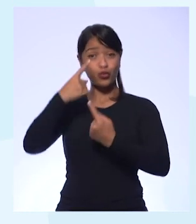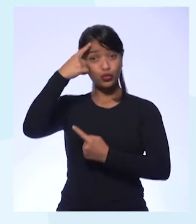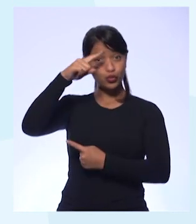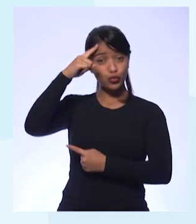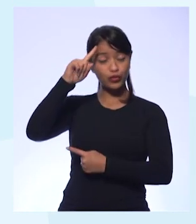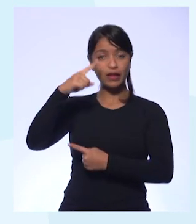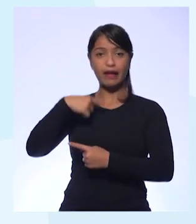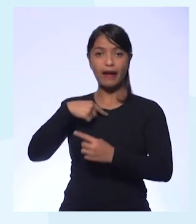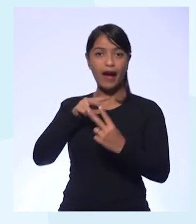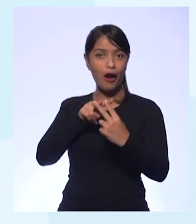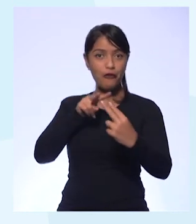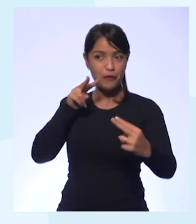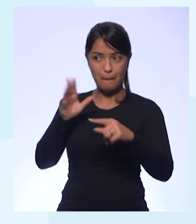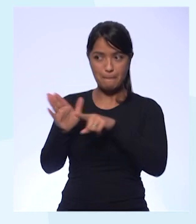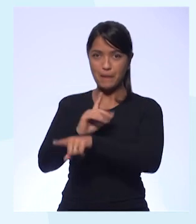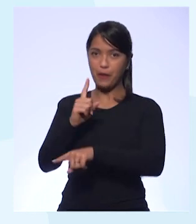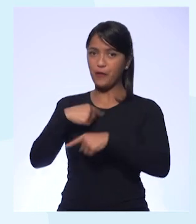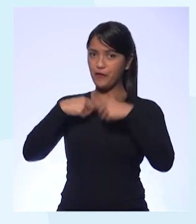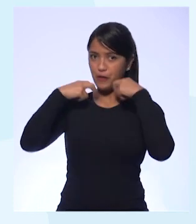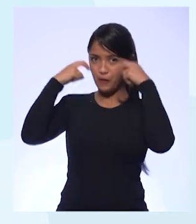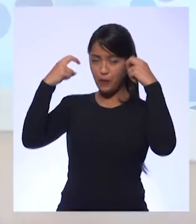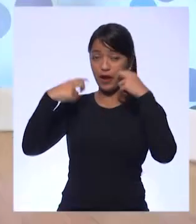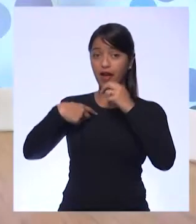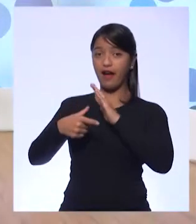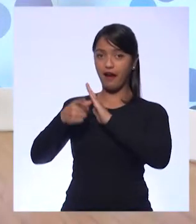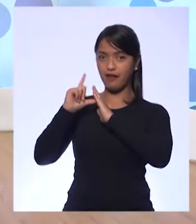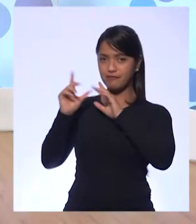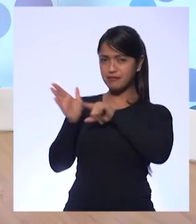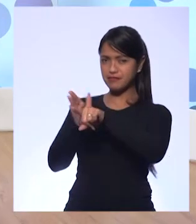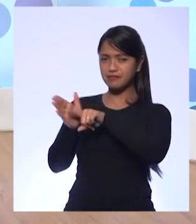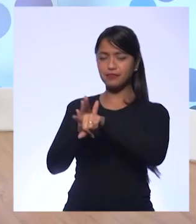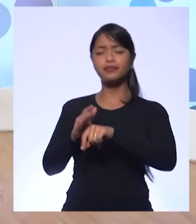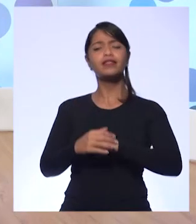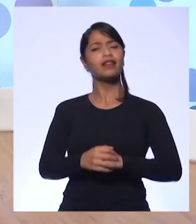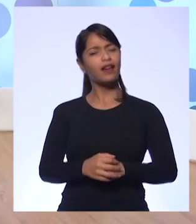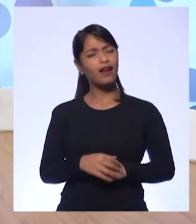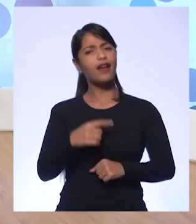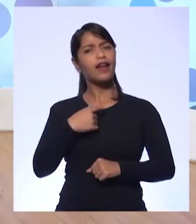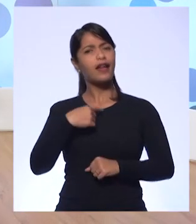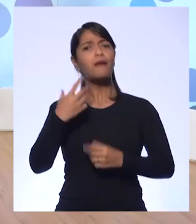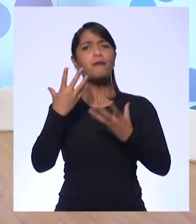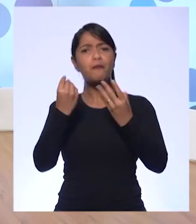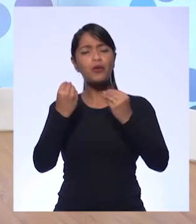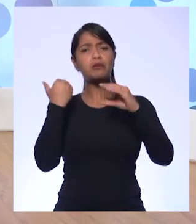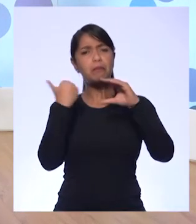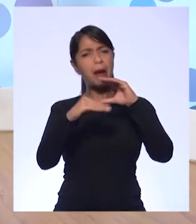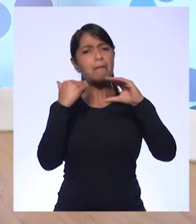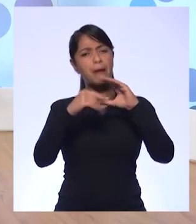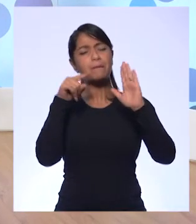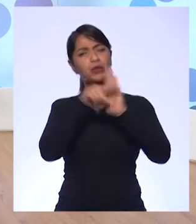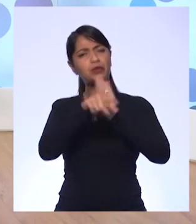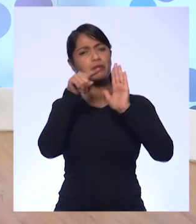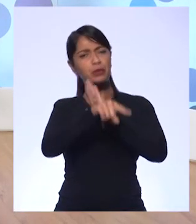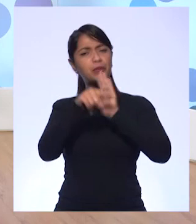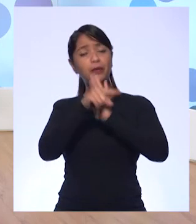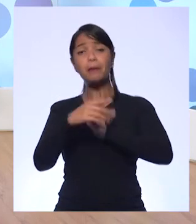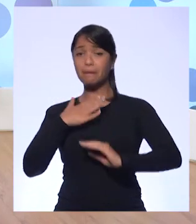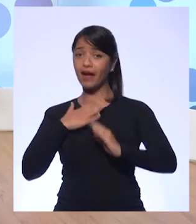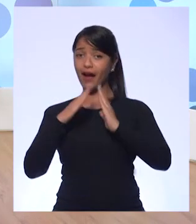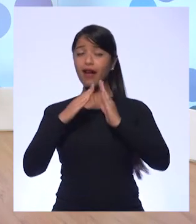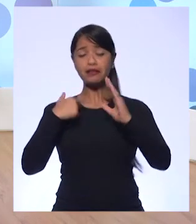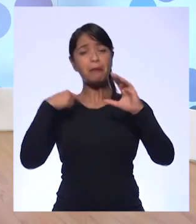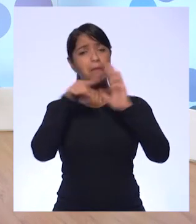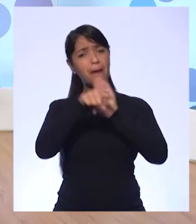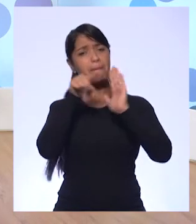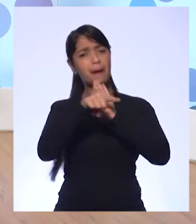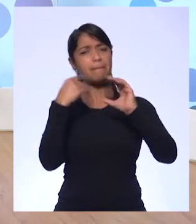na TV, não. Eu assisti pelo chat. Eu enviei um monte de perguntas falando da tartaruga, ninguém leu as minhas tá mensagens vendo, no gente? chat. É isso que acontece